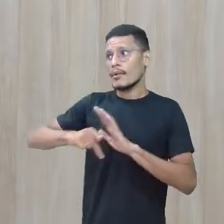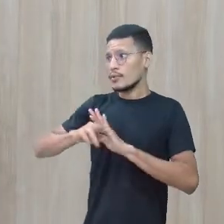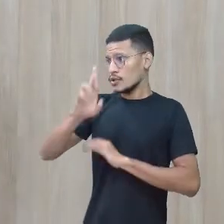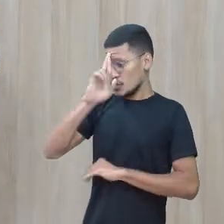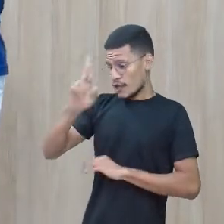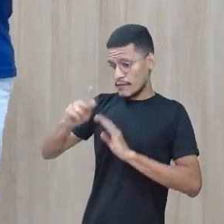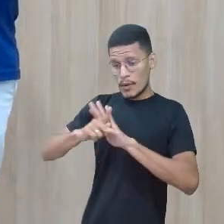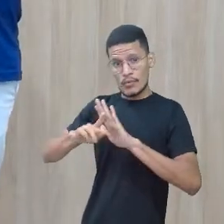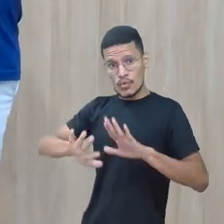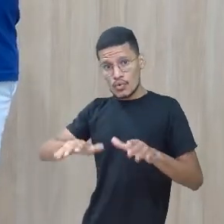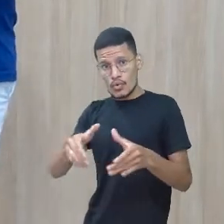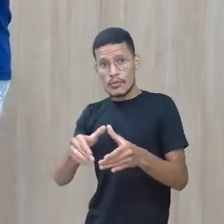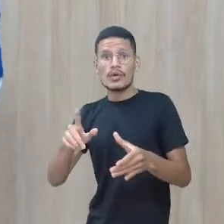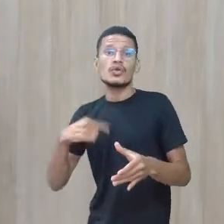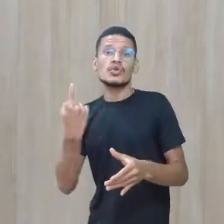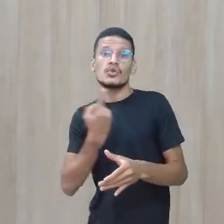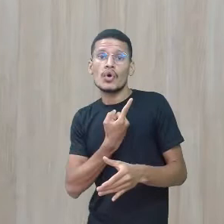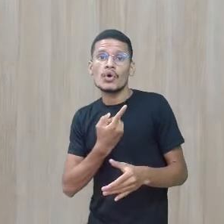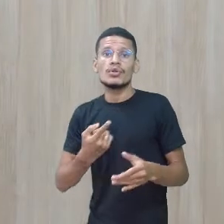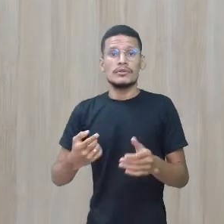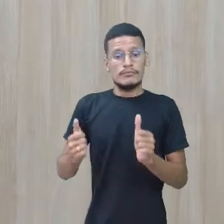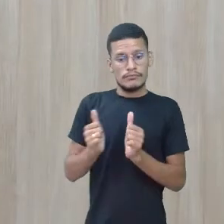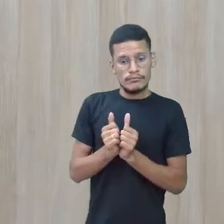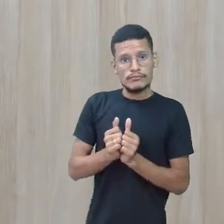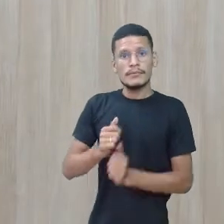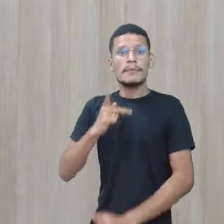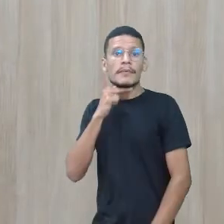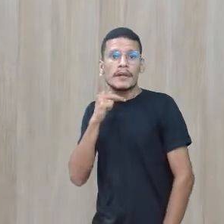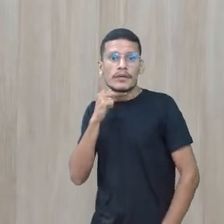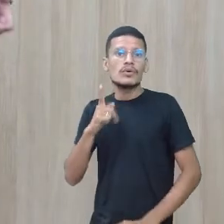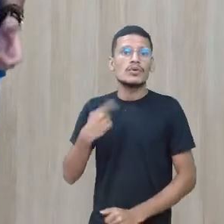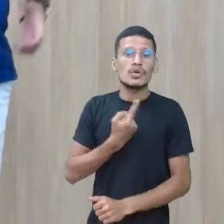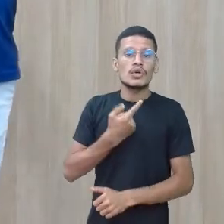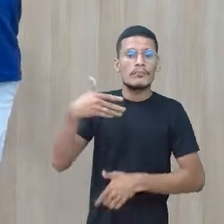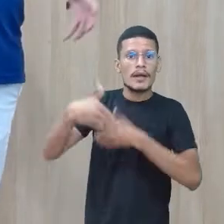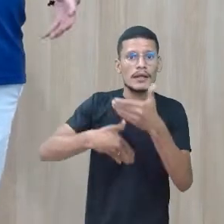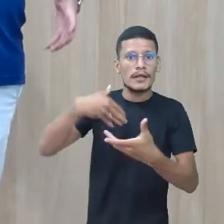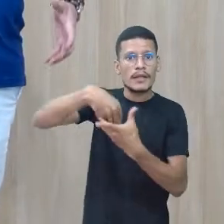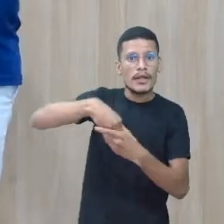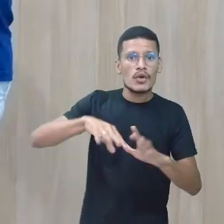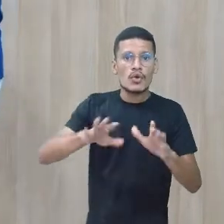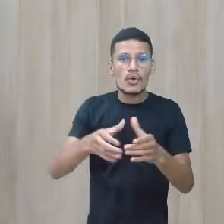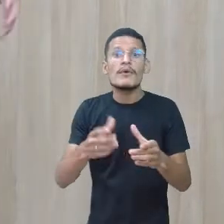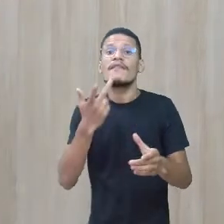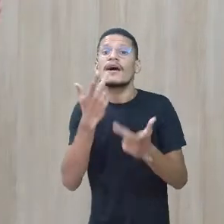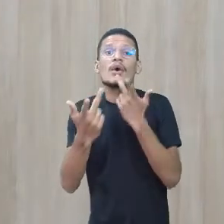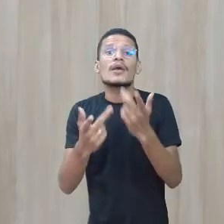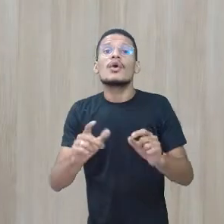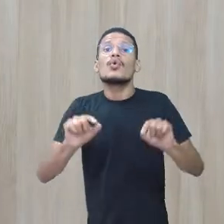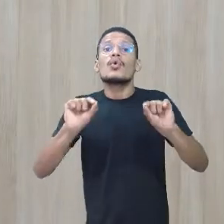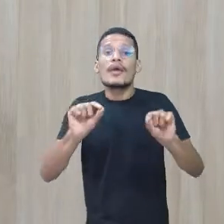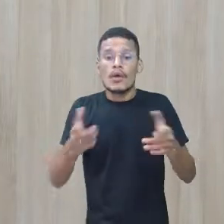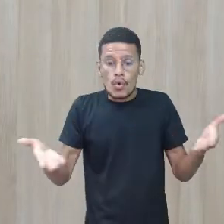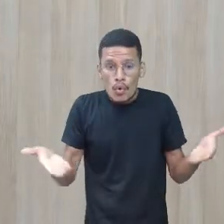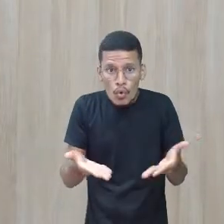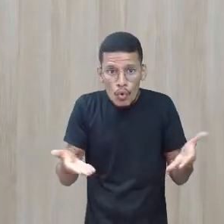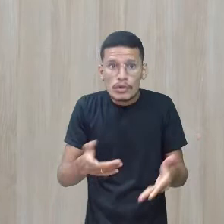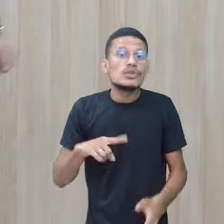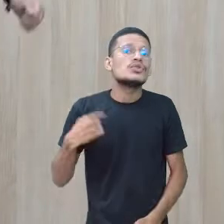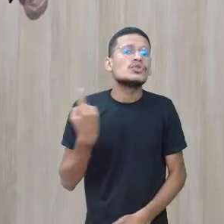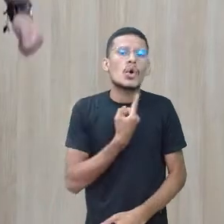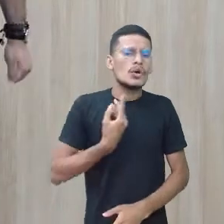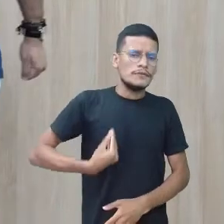tribo, e a gente aqui, eu e o nosso colega aqui, Plínio, a gente faz parte da tribo e a gente diz, a partir de hoje a gente jura com a